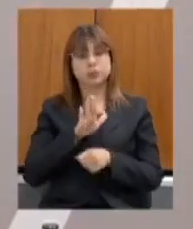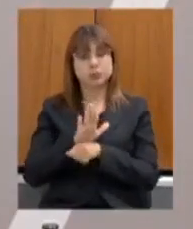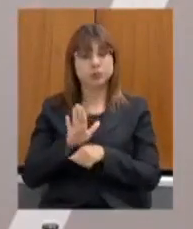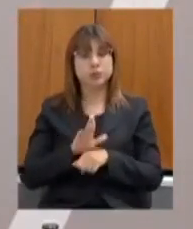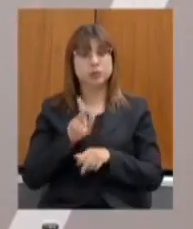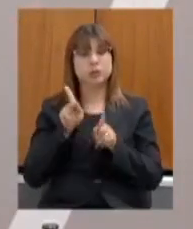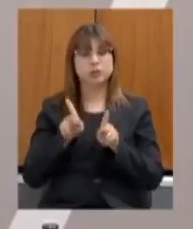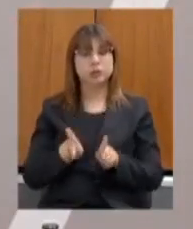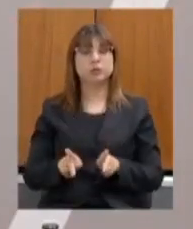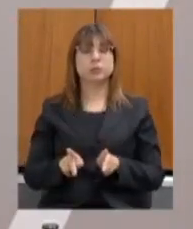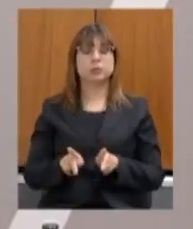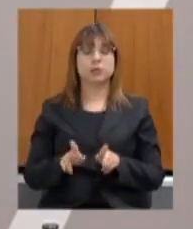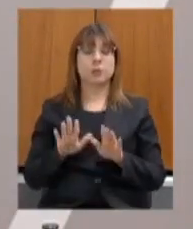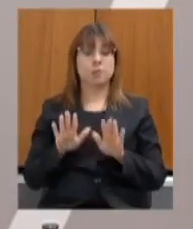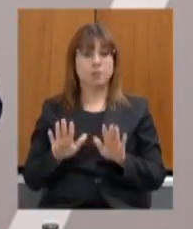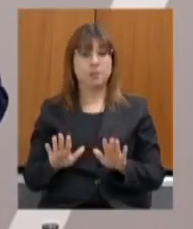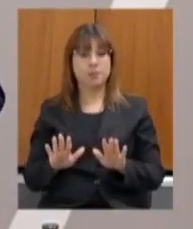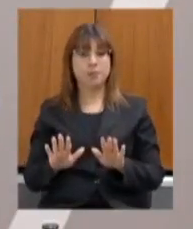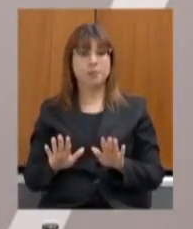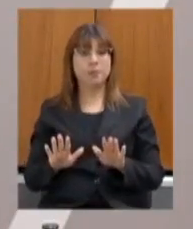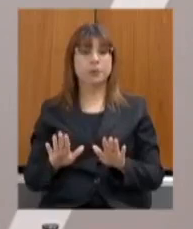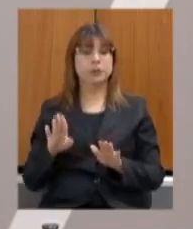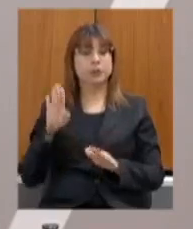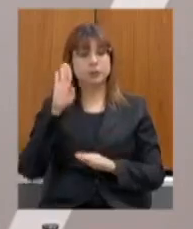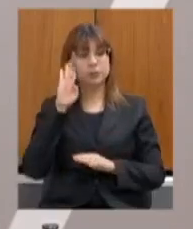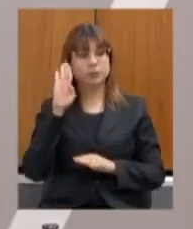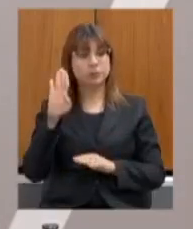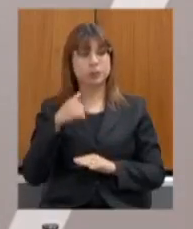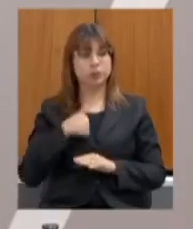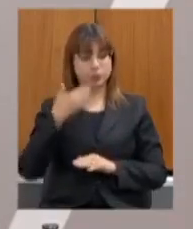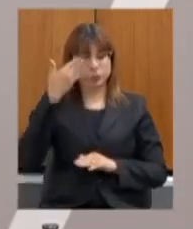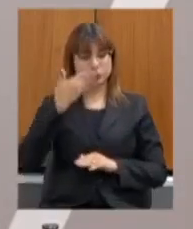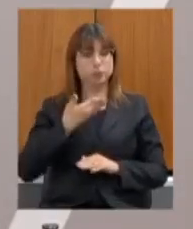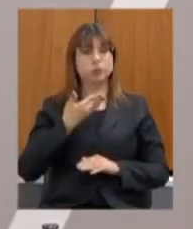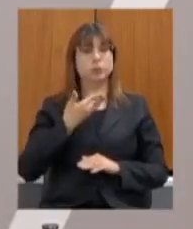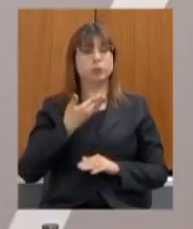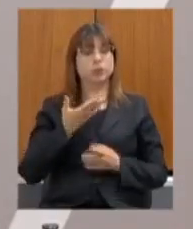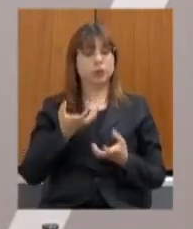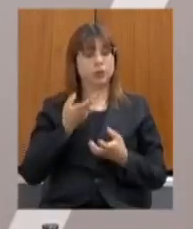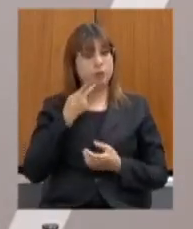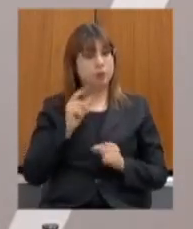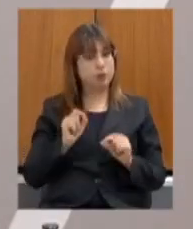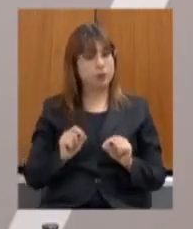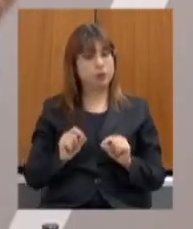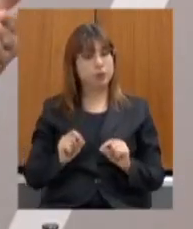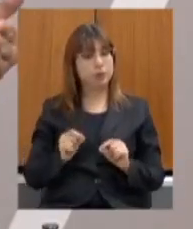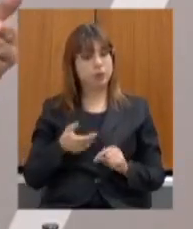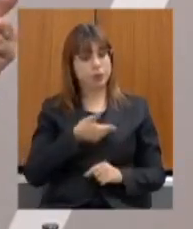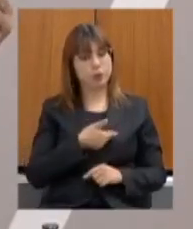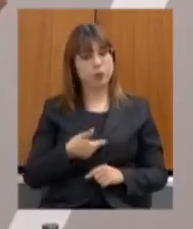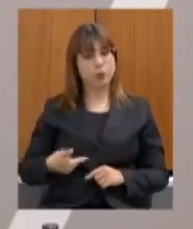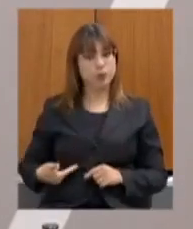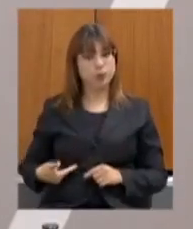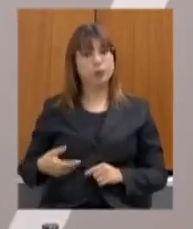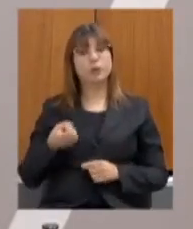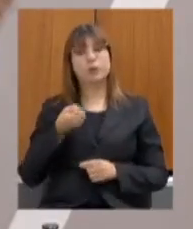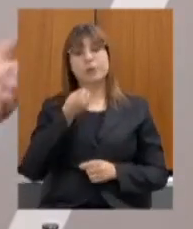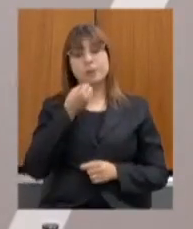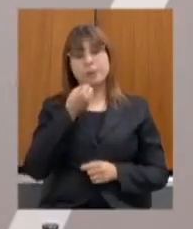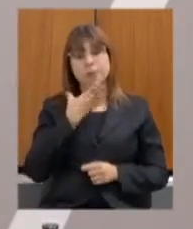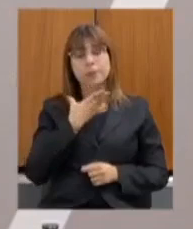às pessoas, mas, aqui, mais uma vez, como testemunho, quero dizer que o governo é bom